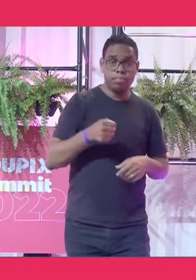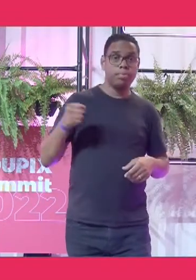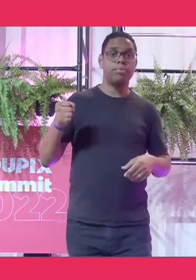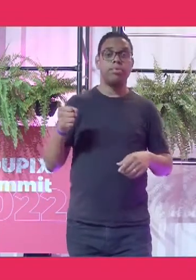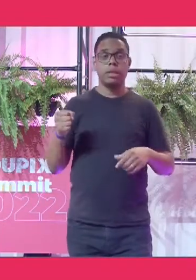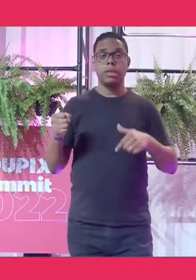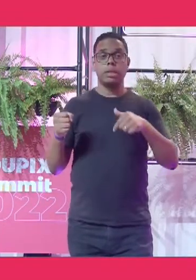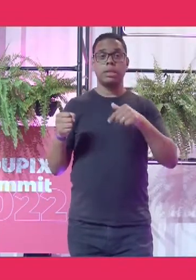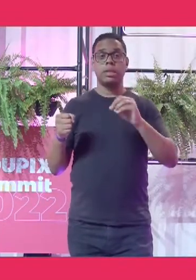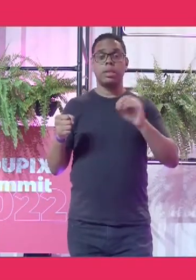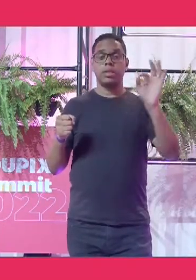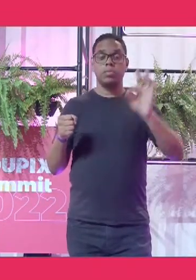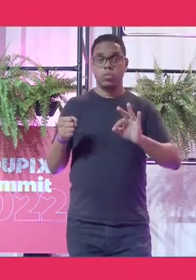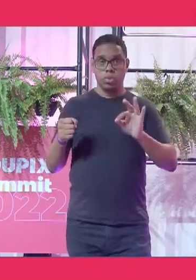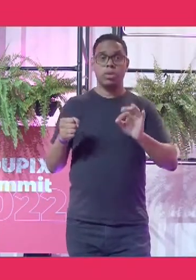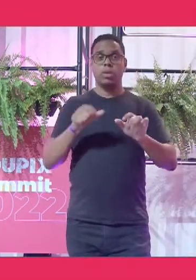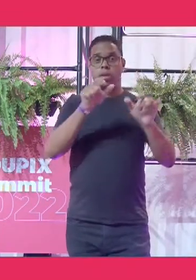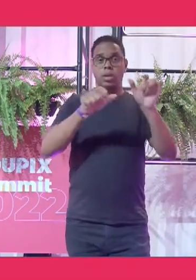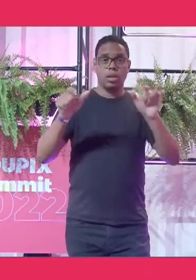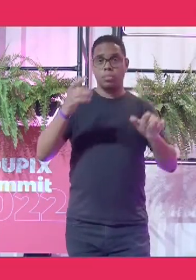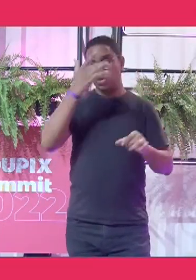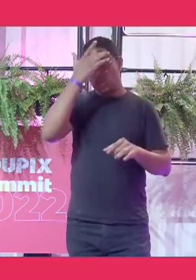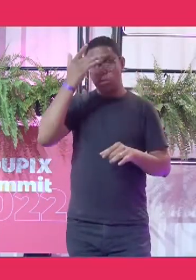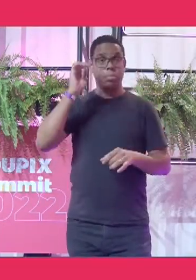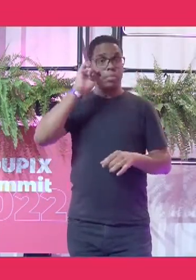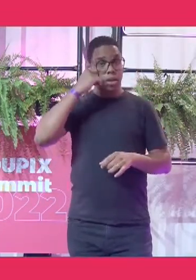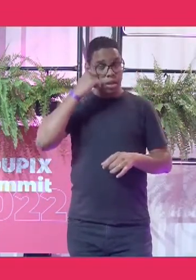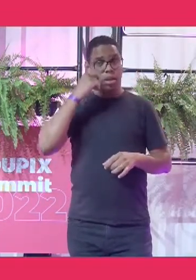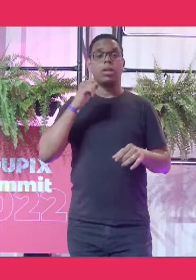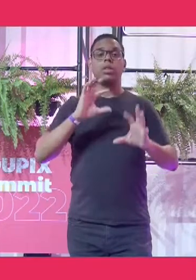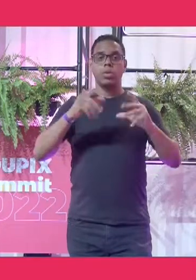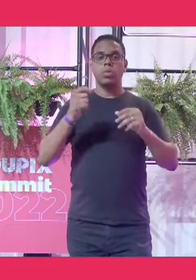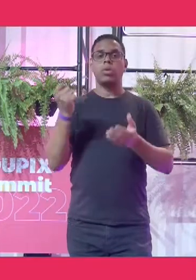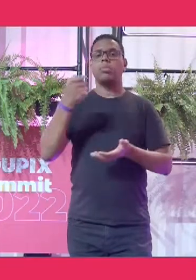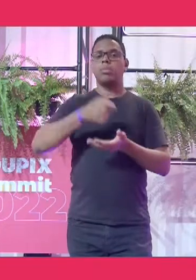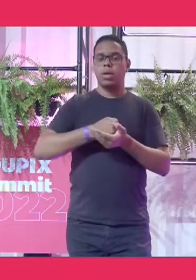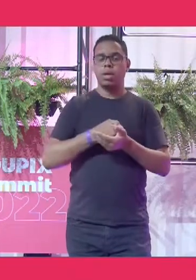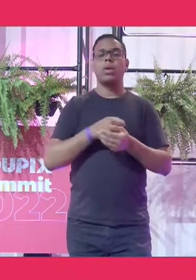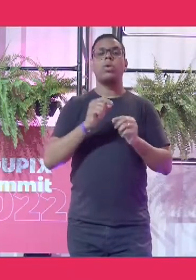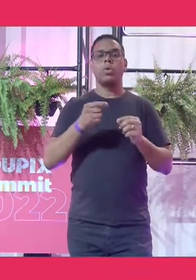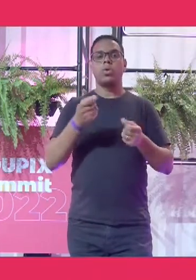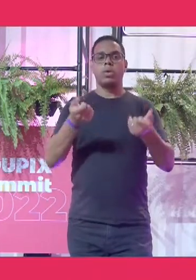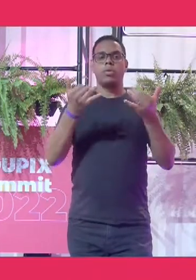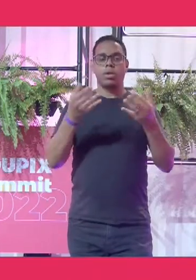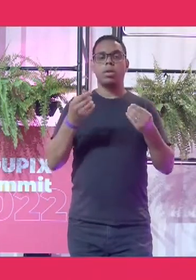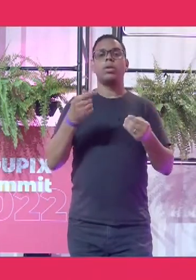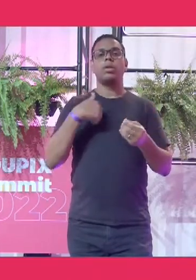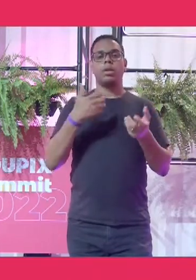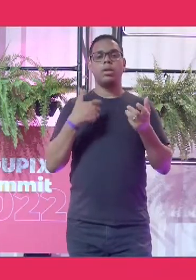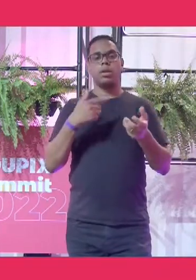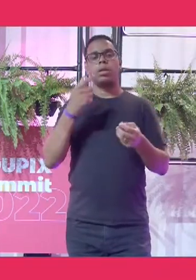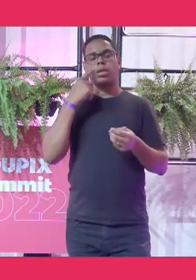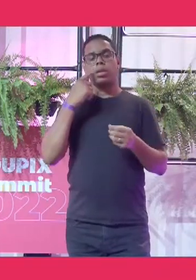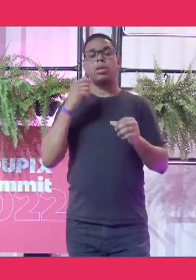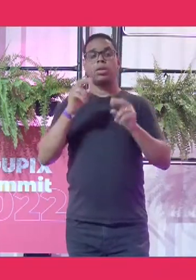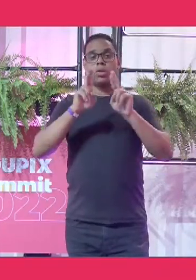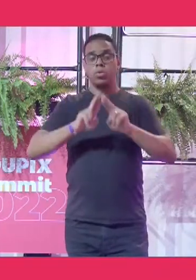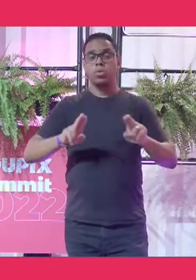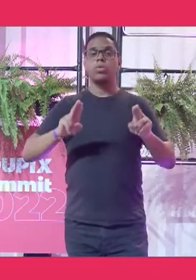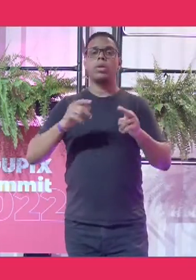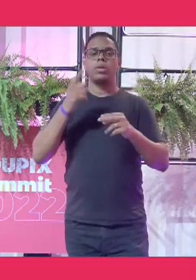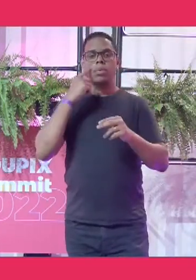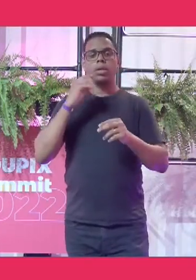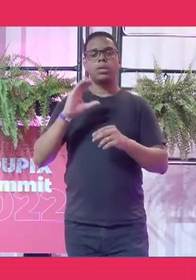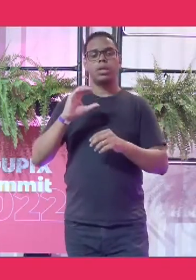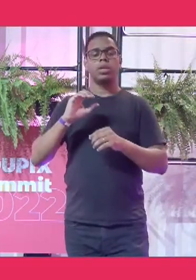e 70% da sala eram estudantes pretos e, no fim, todos pararam para falar para mim que descobriram a universidade, que pensaram em